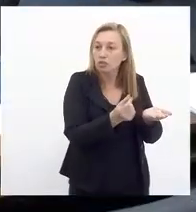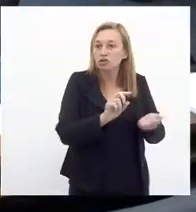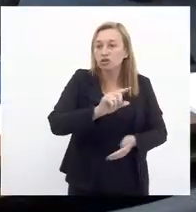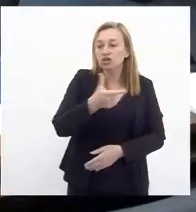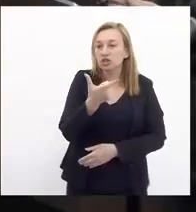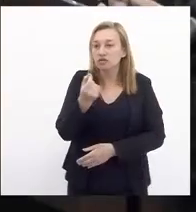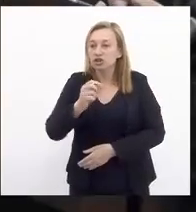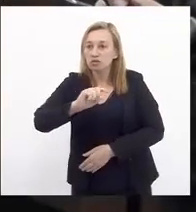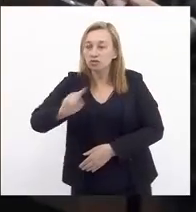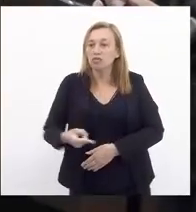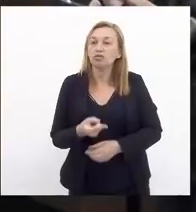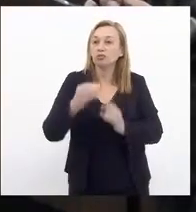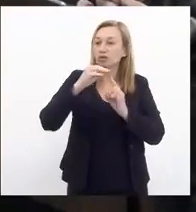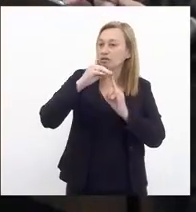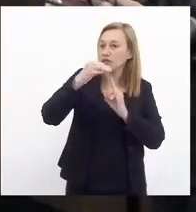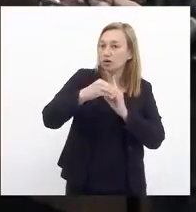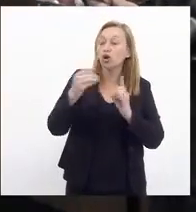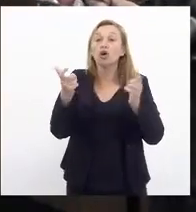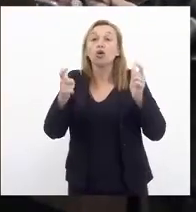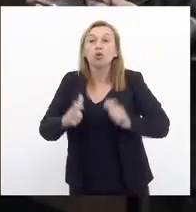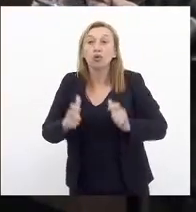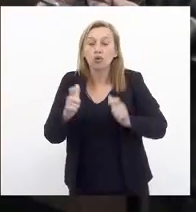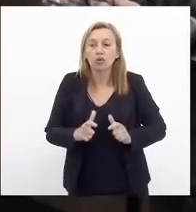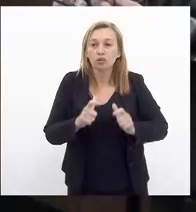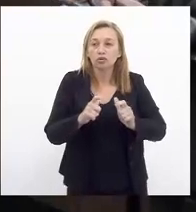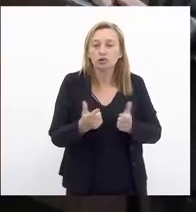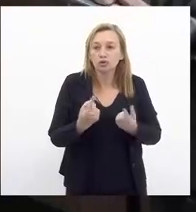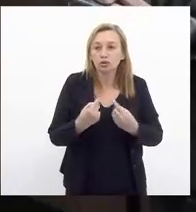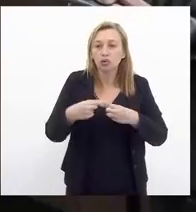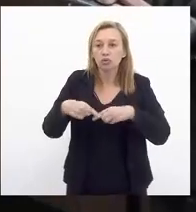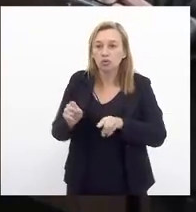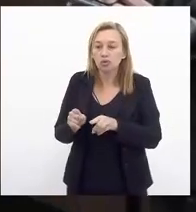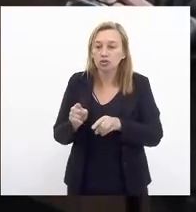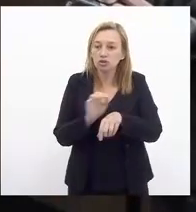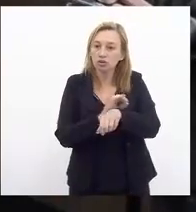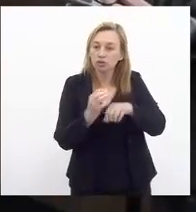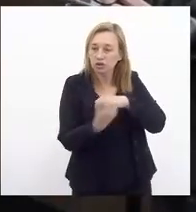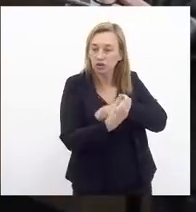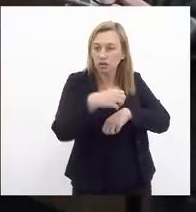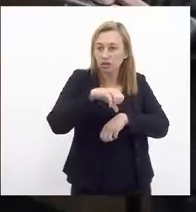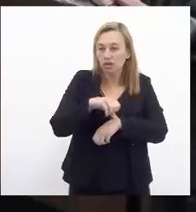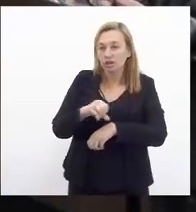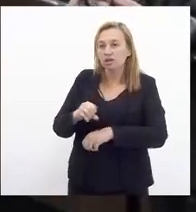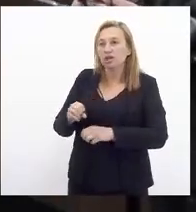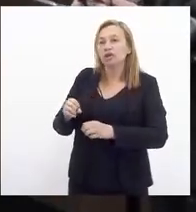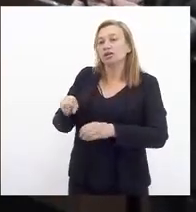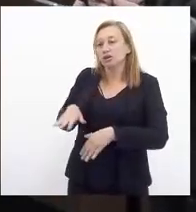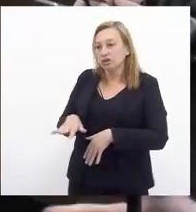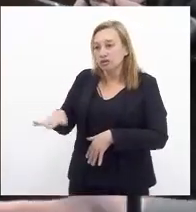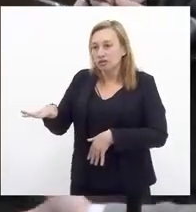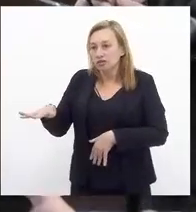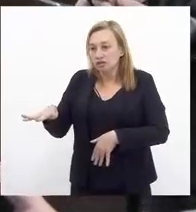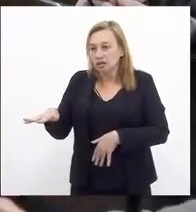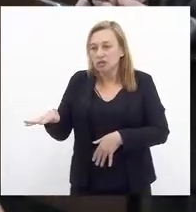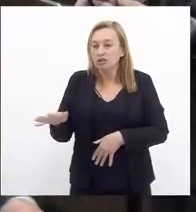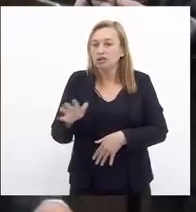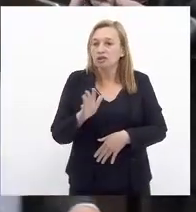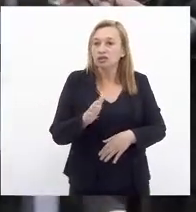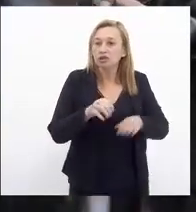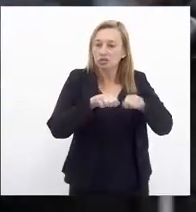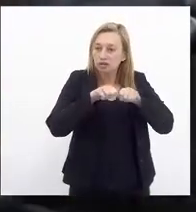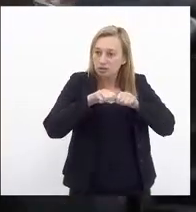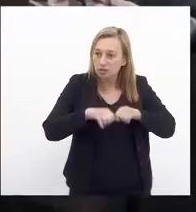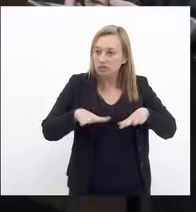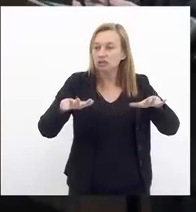para fio Cruz onde ações de combate a cor 2019 nas favelas das periferias estão sendo